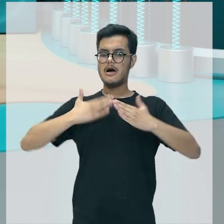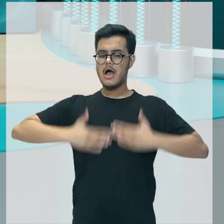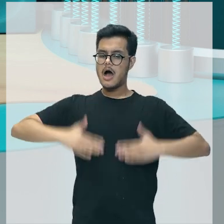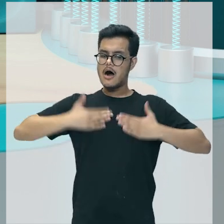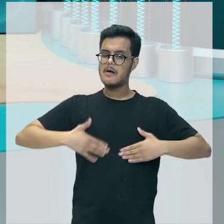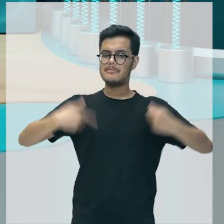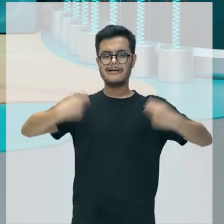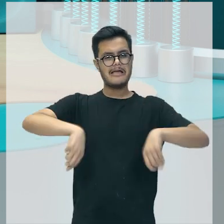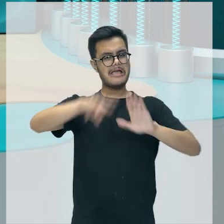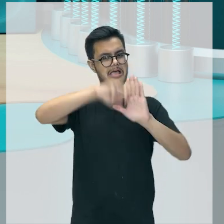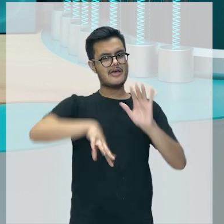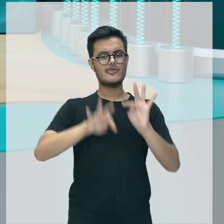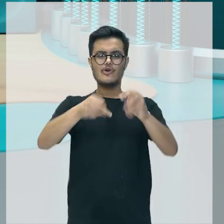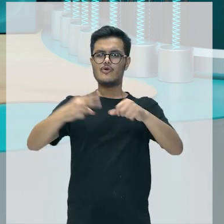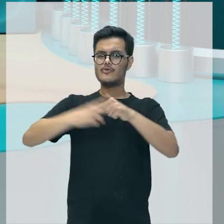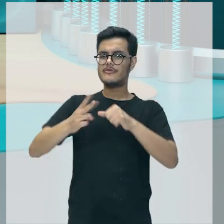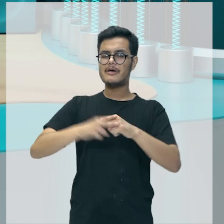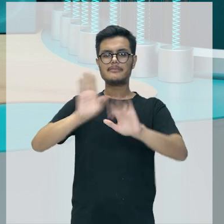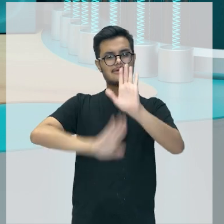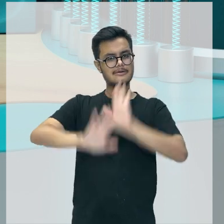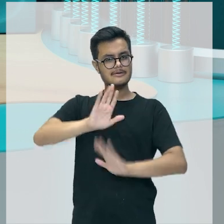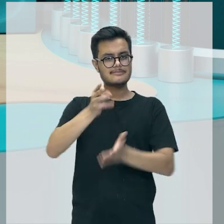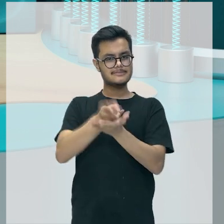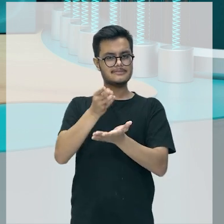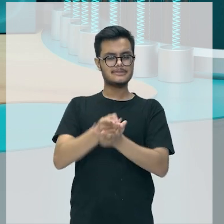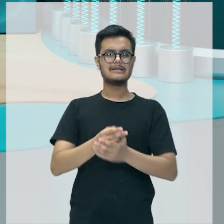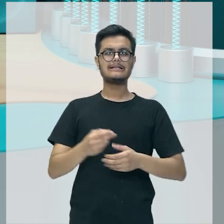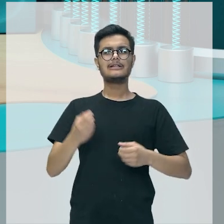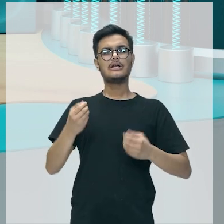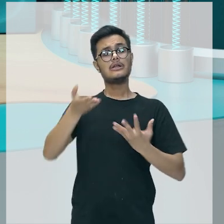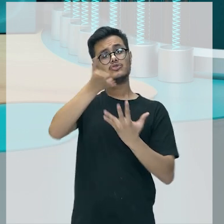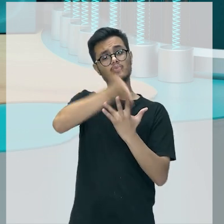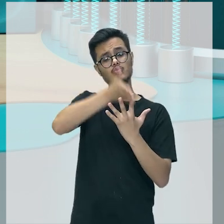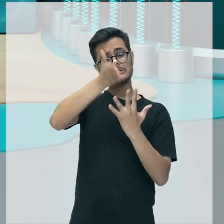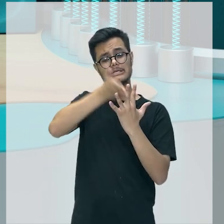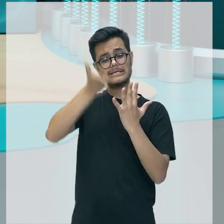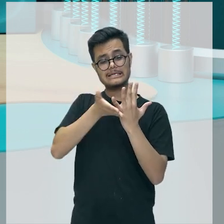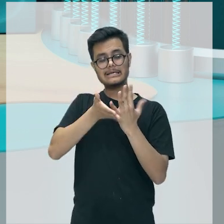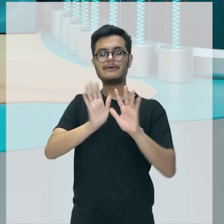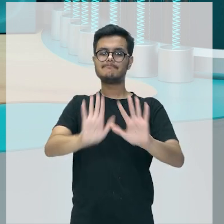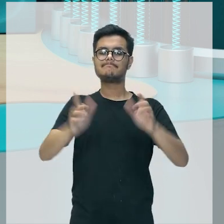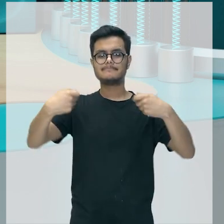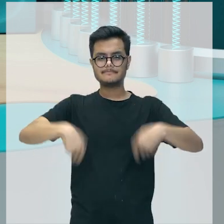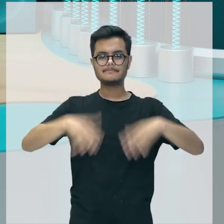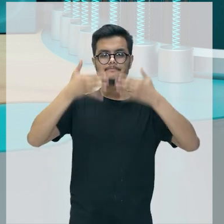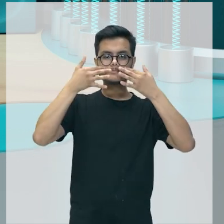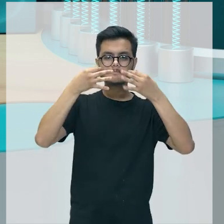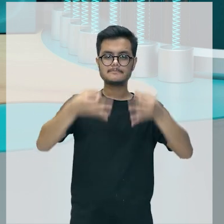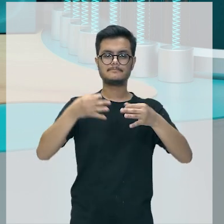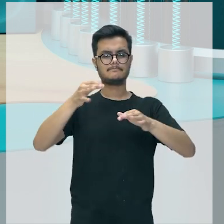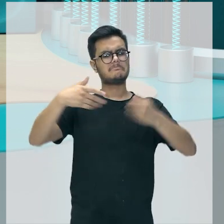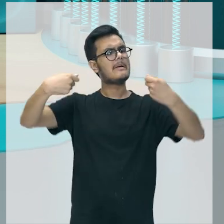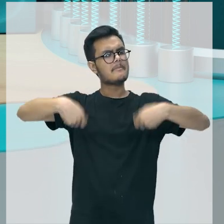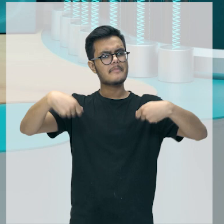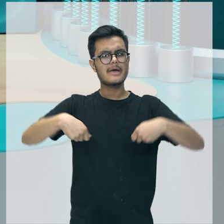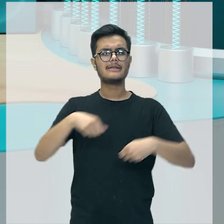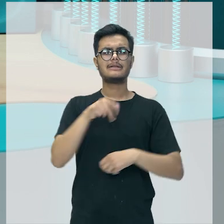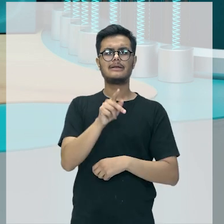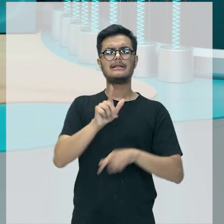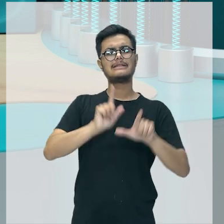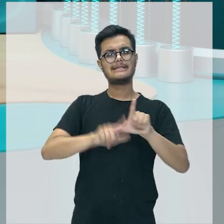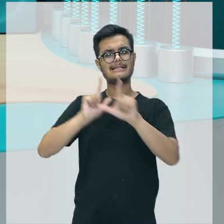verbo. Se ele tiver mais de uma sílaba, 2, 3, 4, ok? Isso quer dizer que eu não preciso